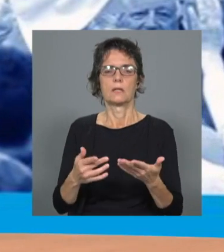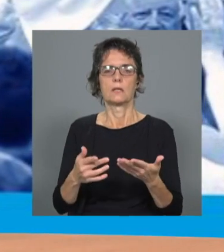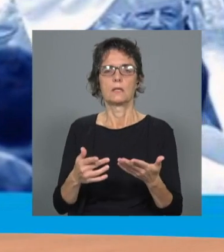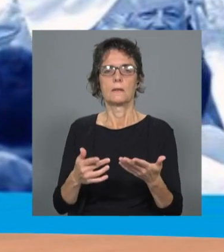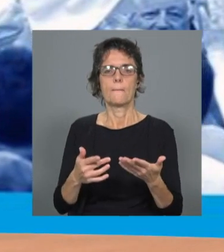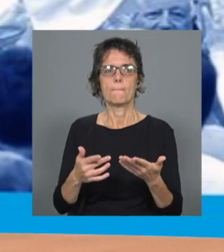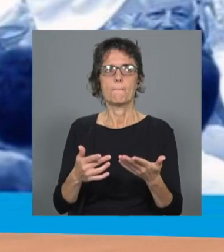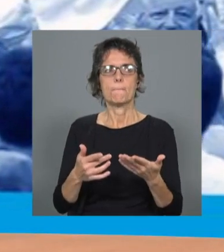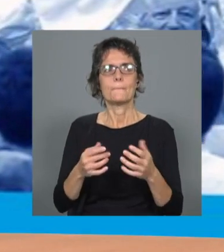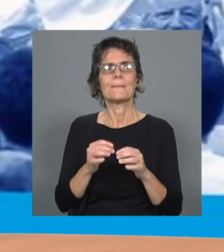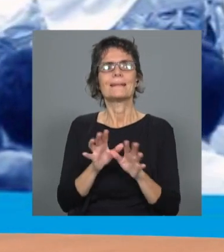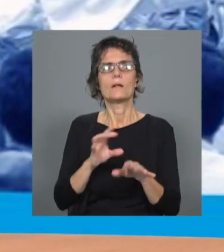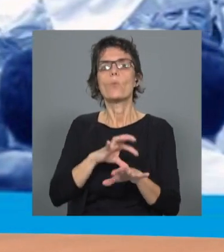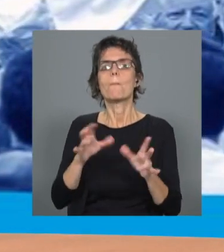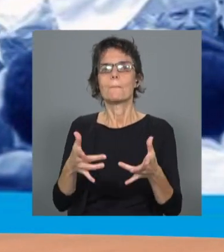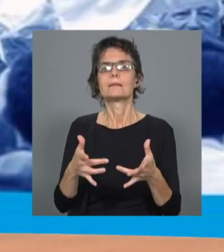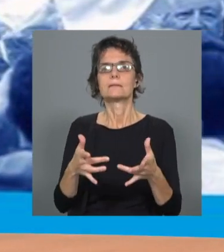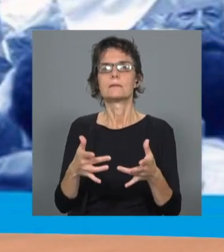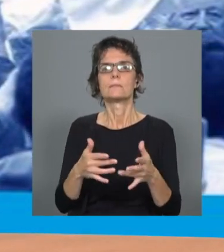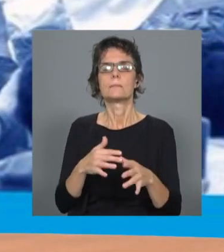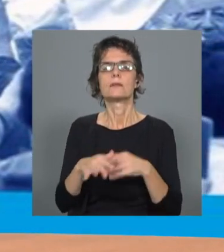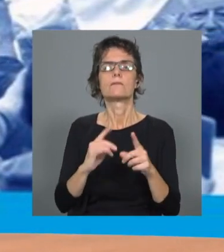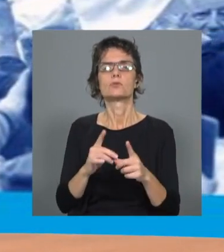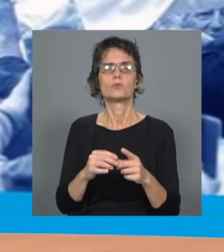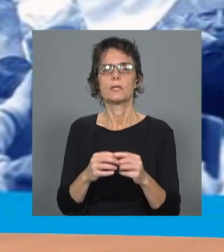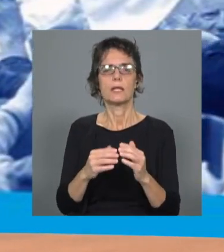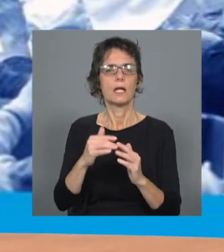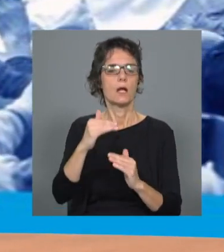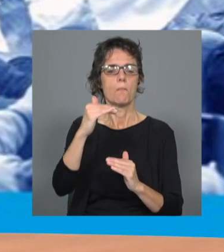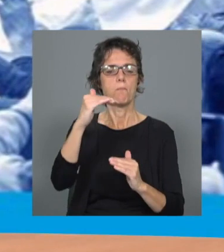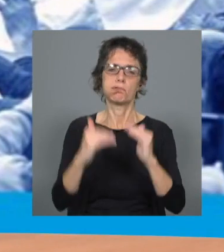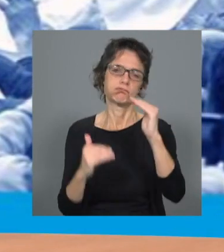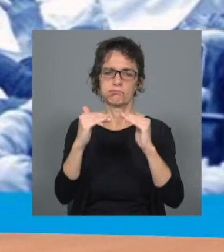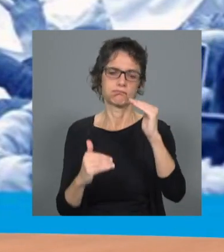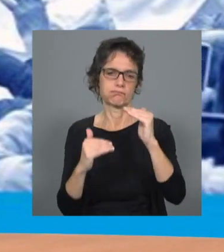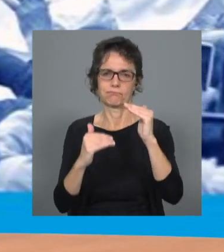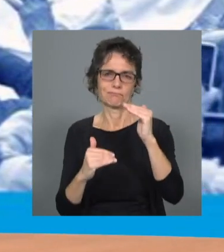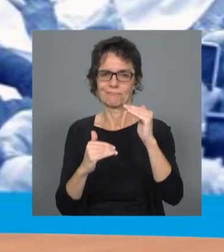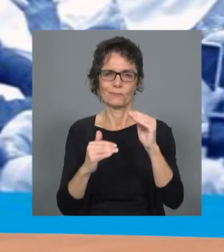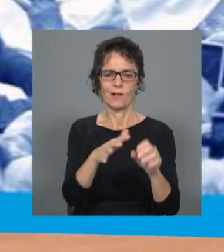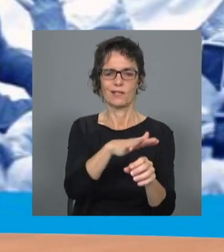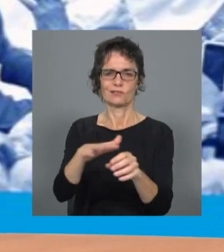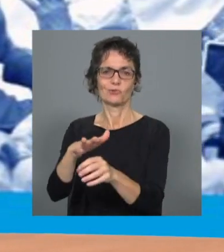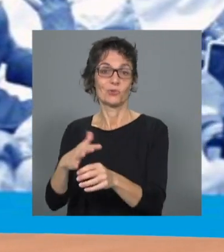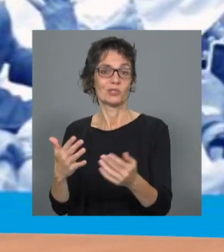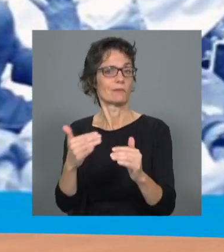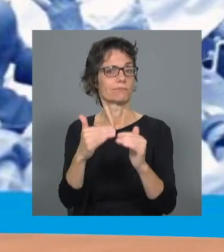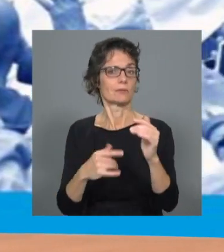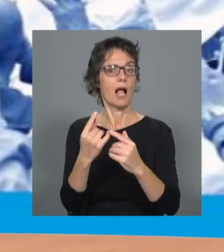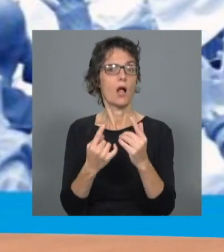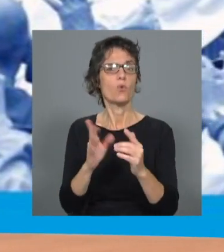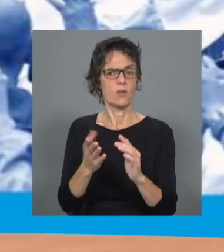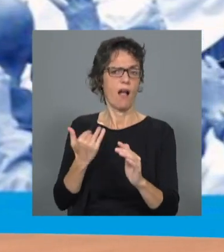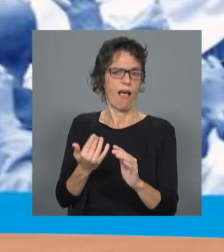a pandemia evidenciou muitas situações, algumas já existiam, algumas exagerou, não é? Certas perturbações que foram exageradas com a